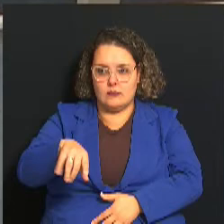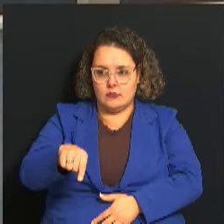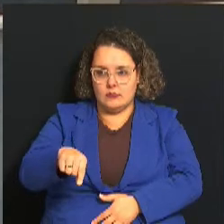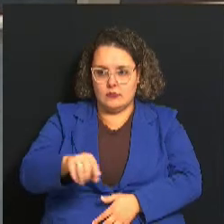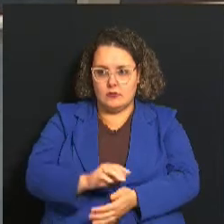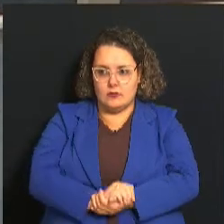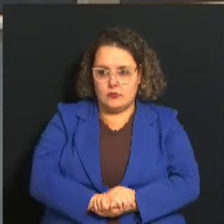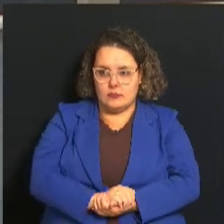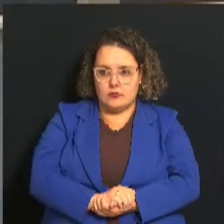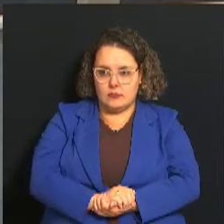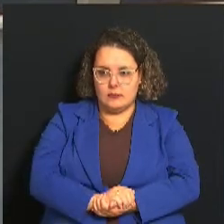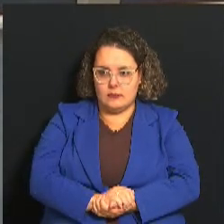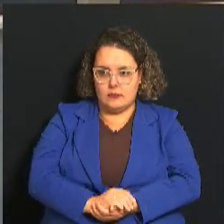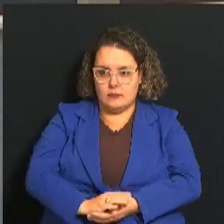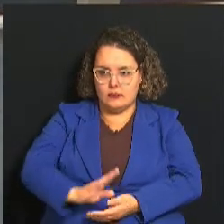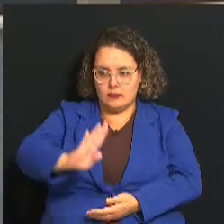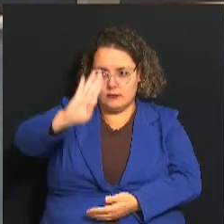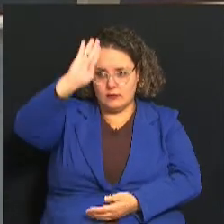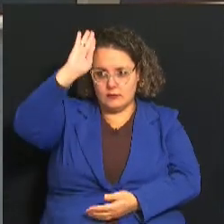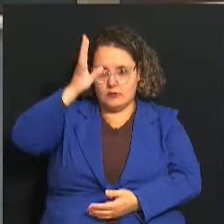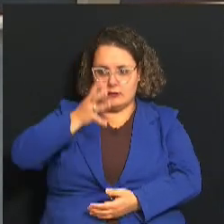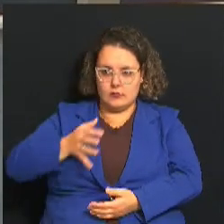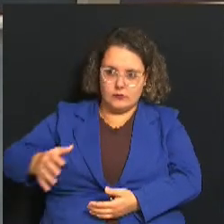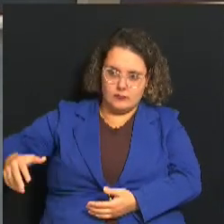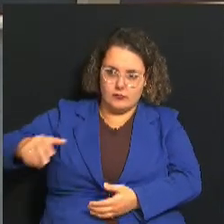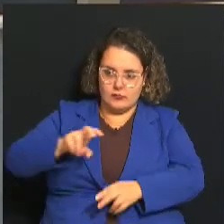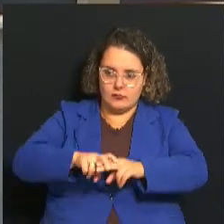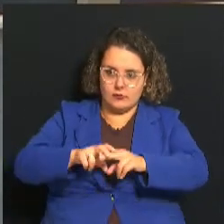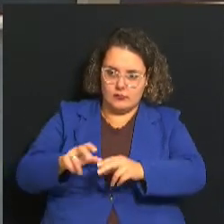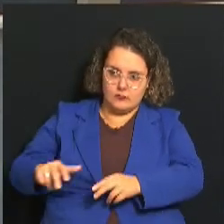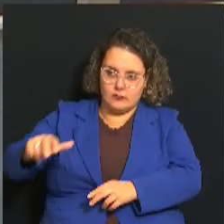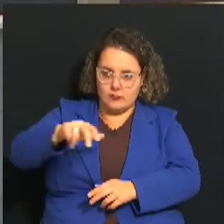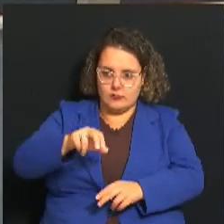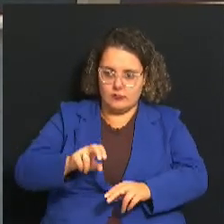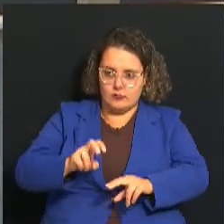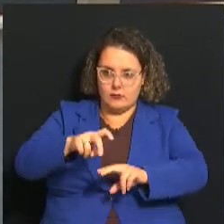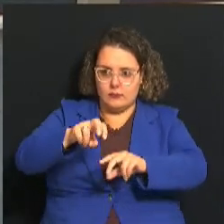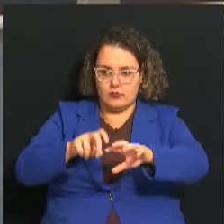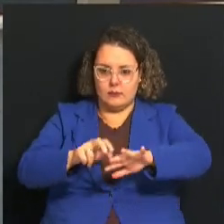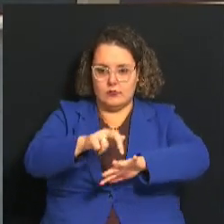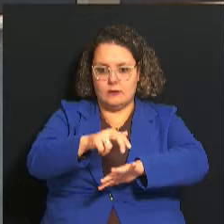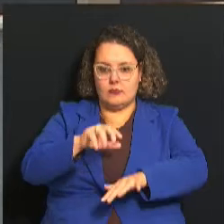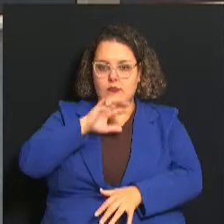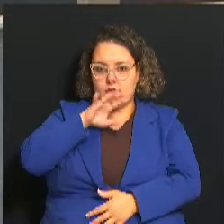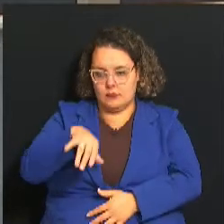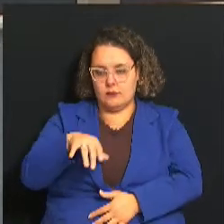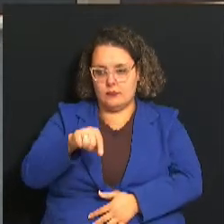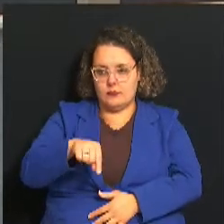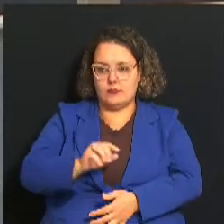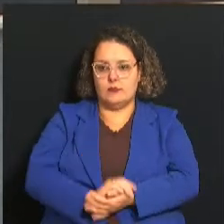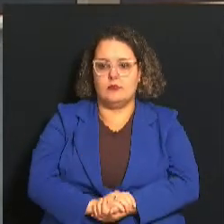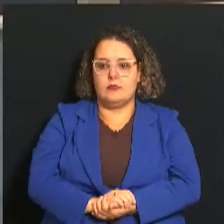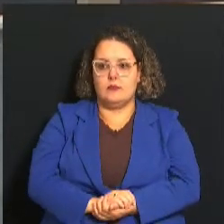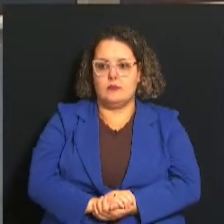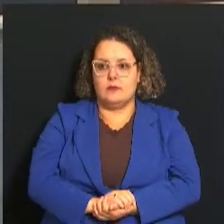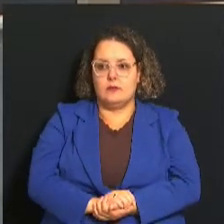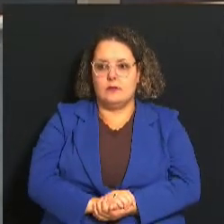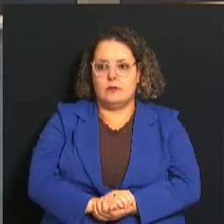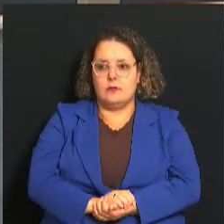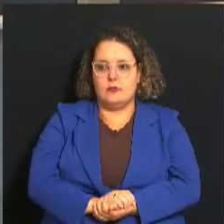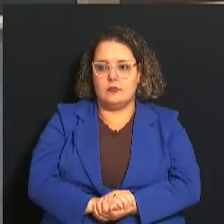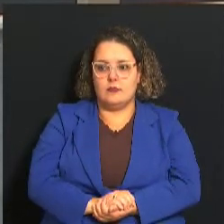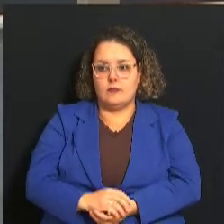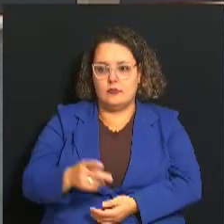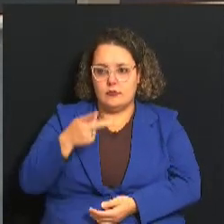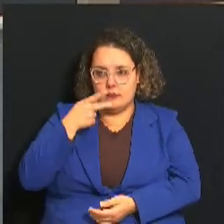tem que sair com a cadeira, dar volta, ou então você sobe essa escadona. Muito ruim. Eu quero falar o seguinte, falar é muito fácil